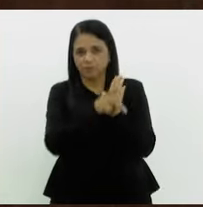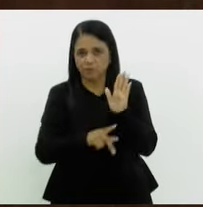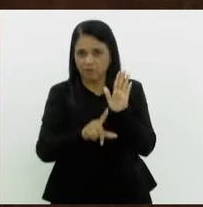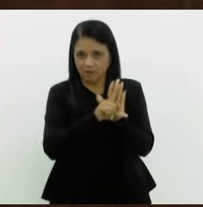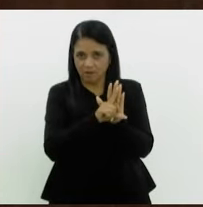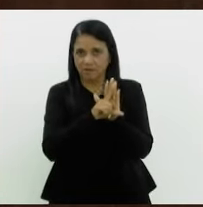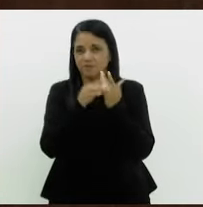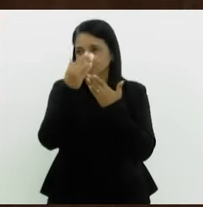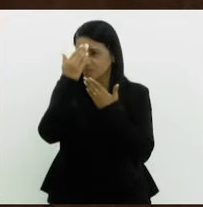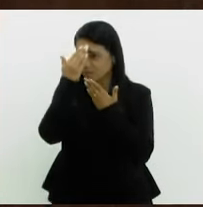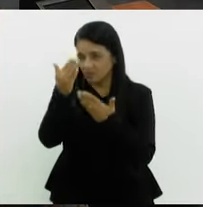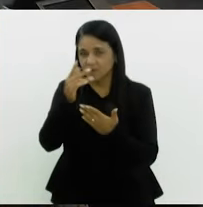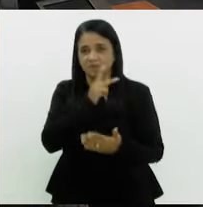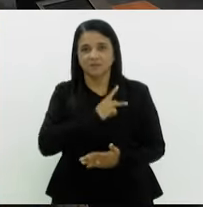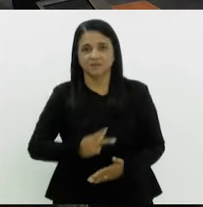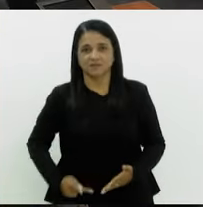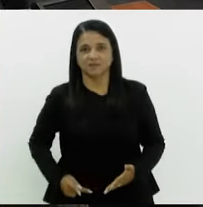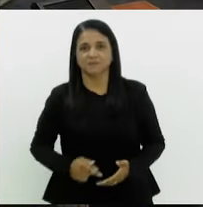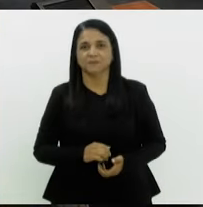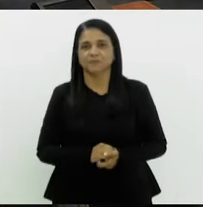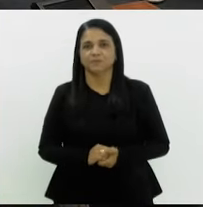lei. Obrigada, presidenta.